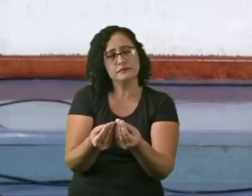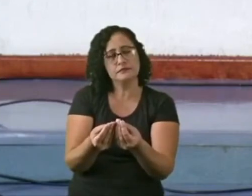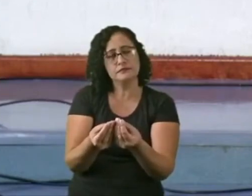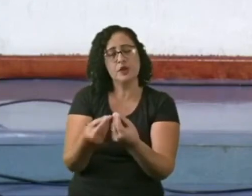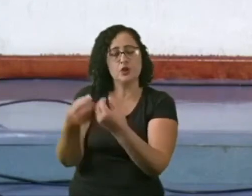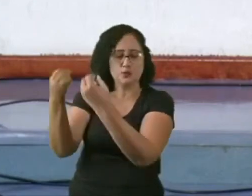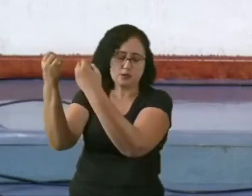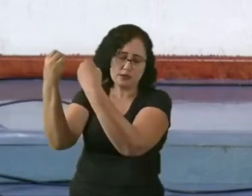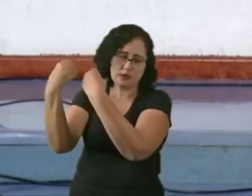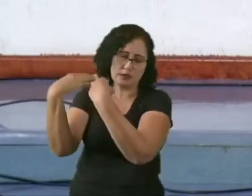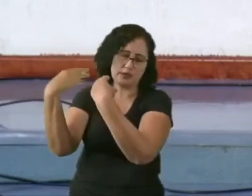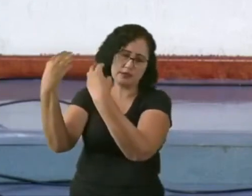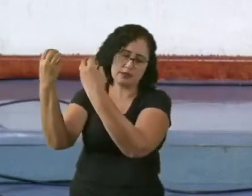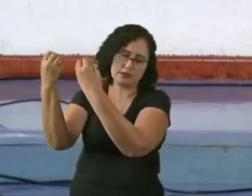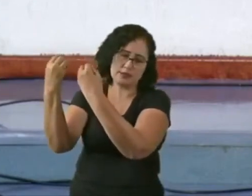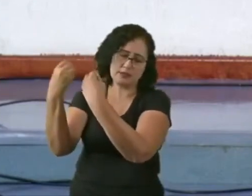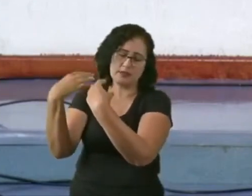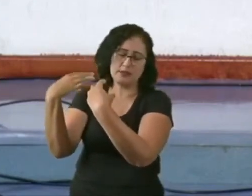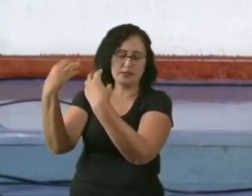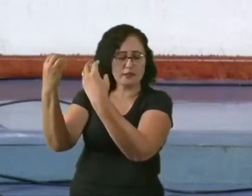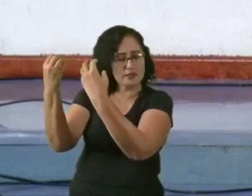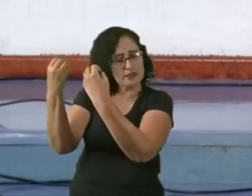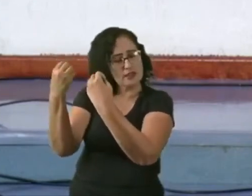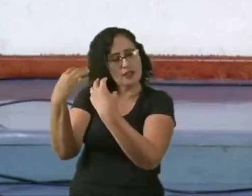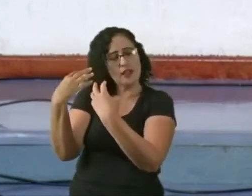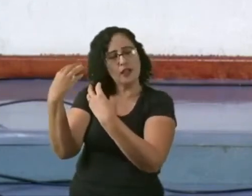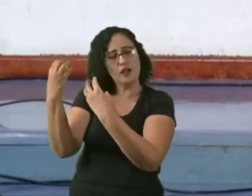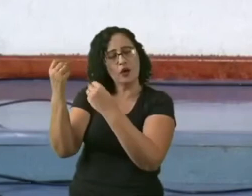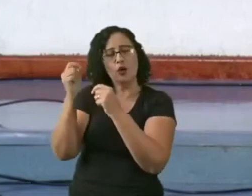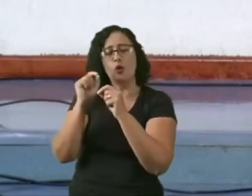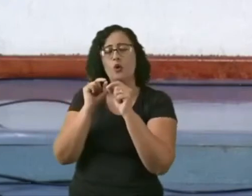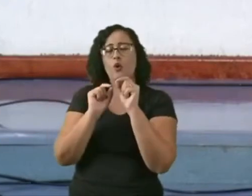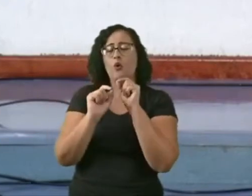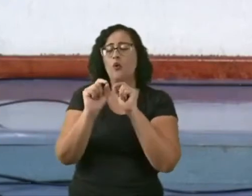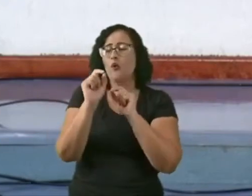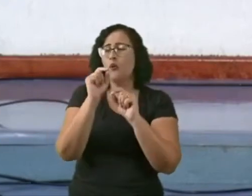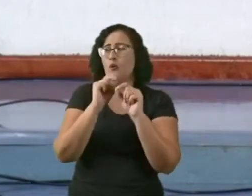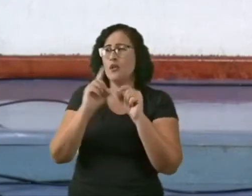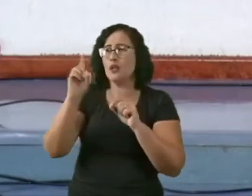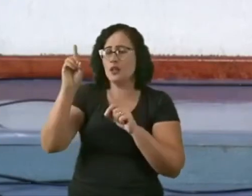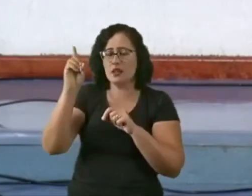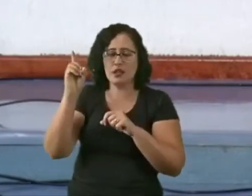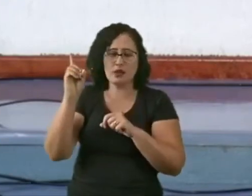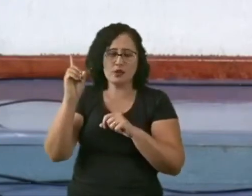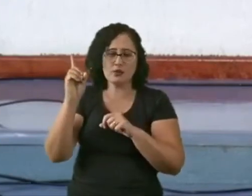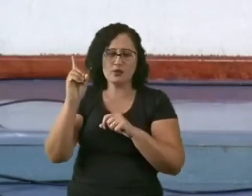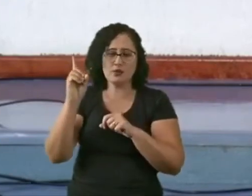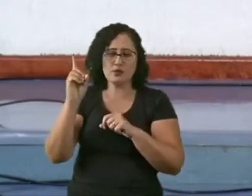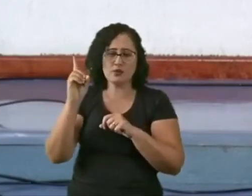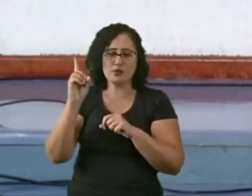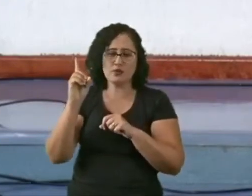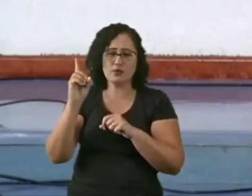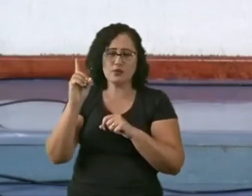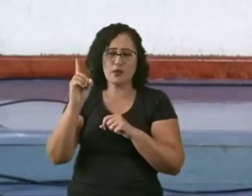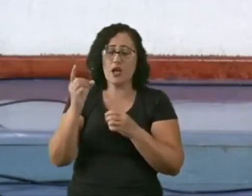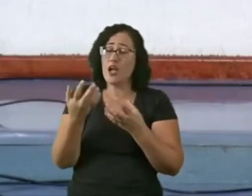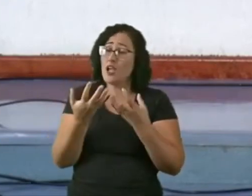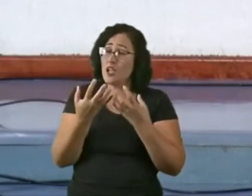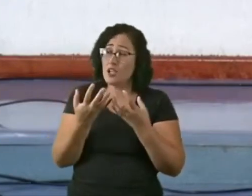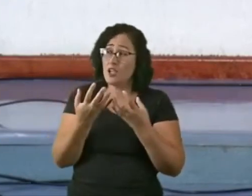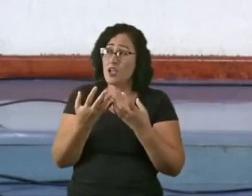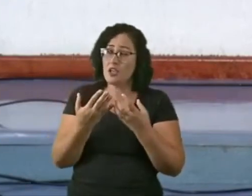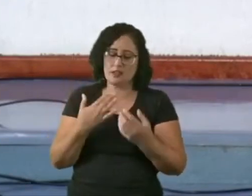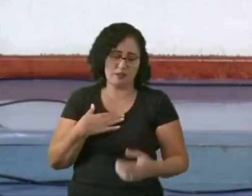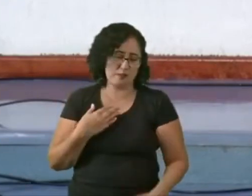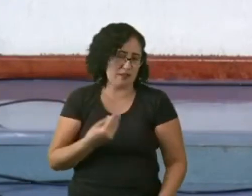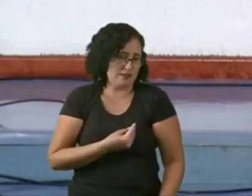fazer compreender a nossa história, o que Ele quer com as nossas vidas, qual o propósito que Ele tem